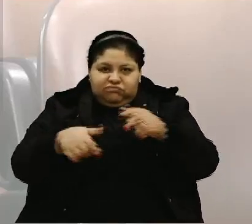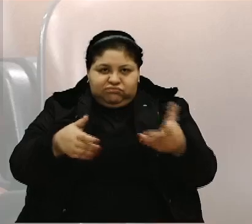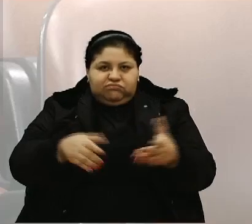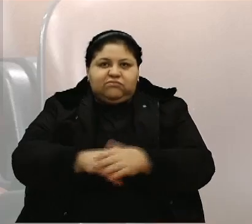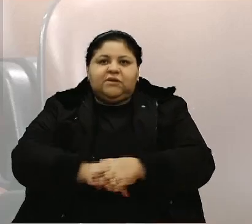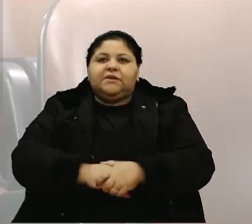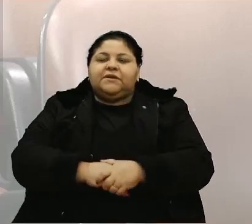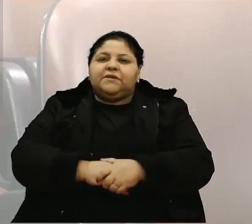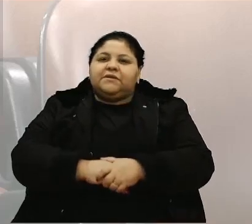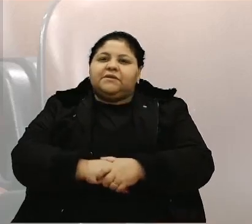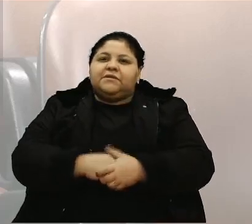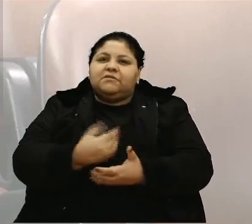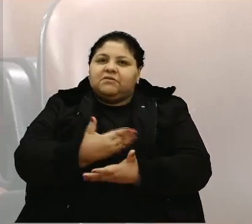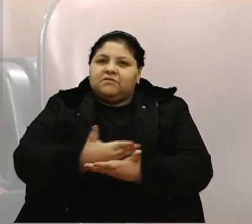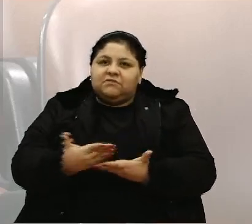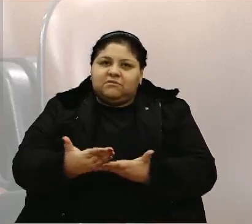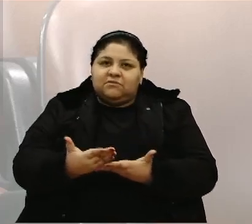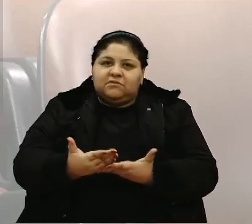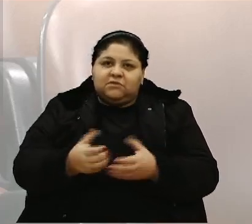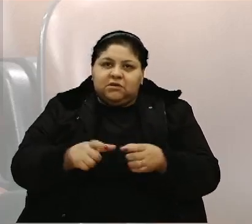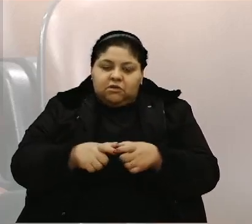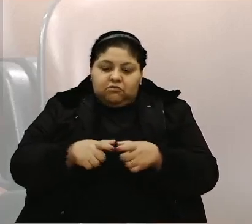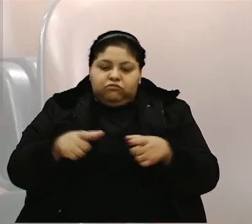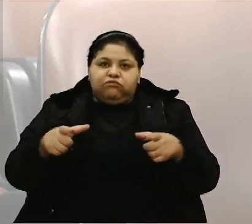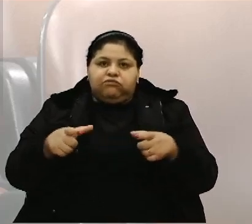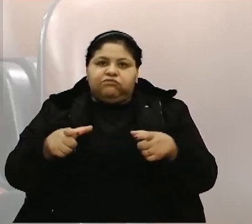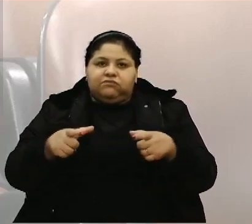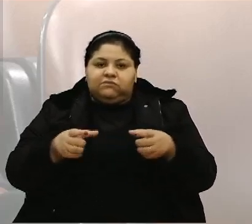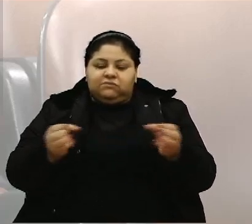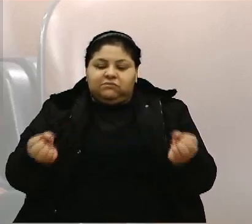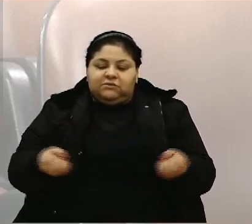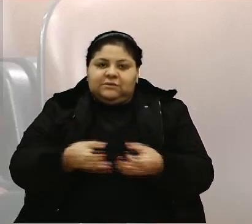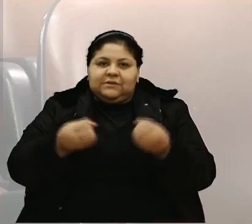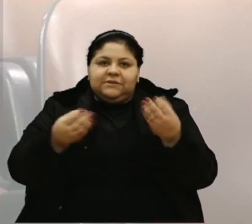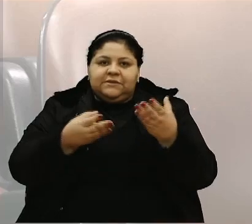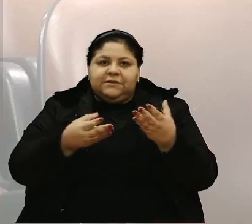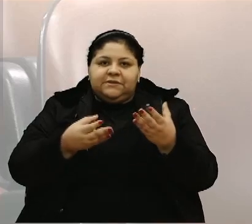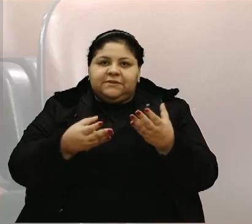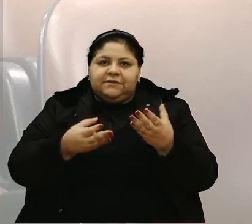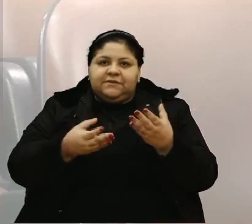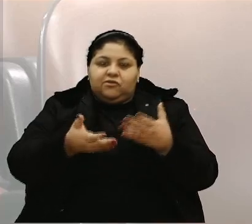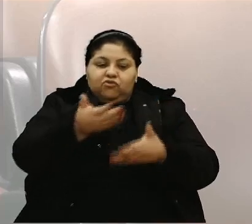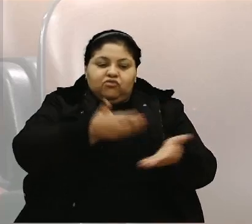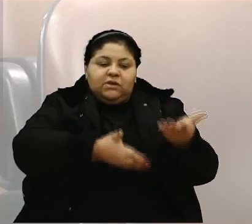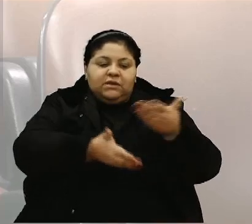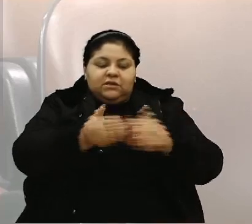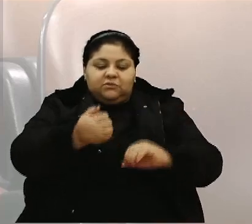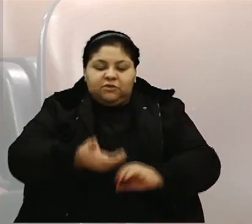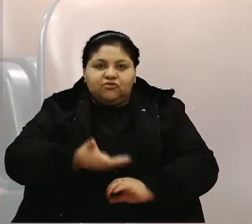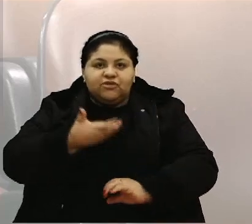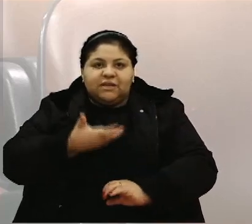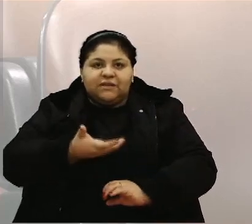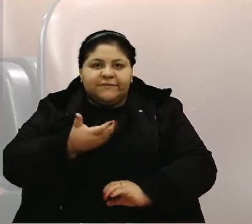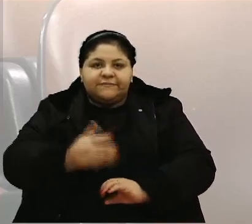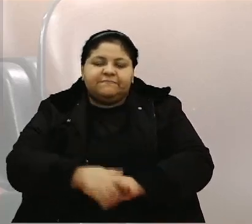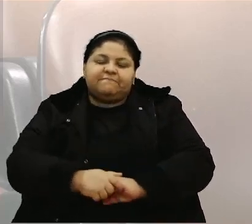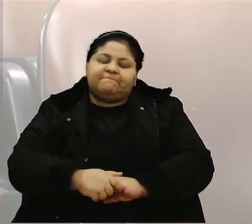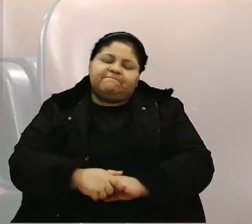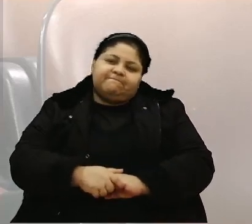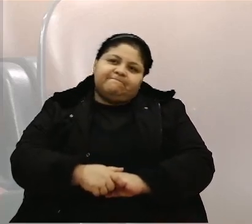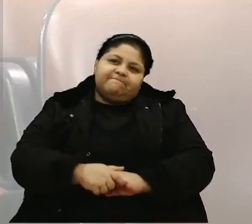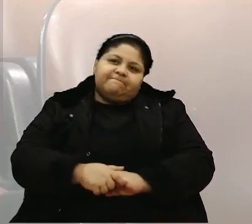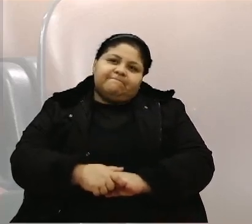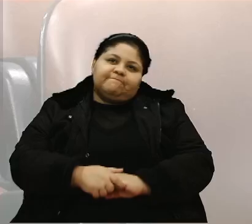engajando e formaram essa grande comissão da festa do multirão de Natal. O multirão